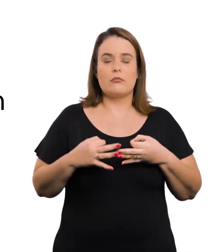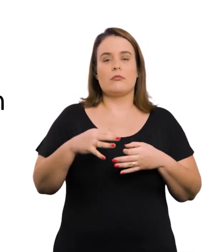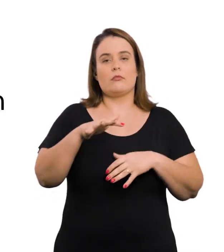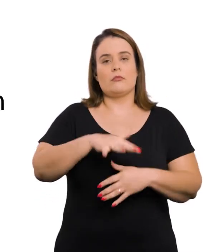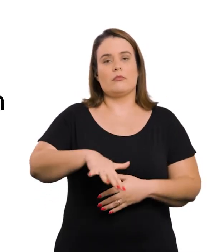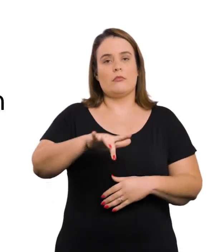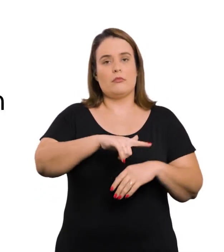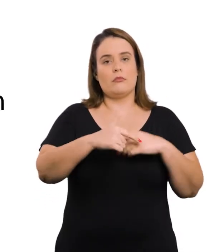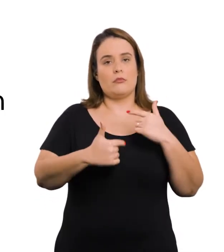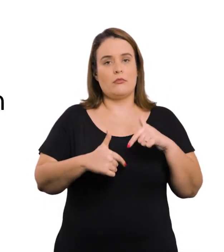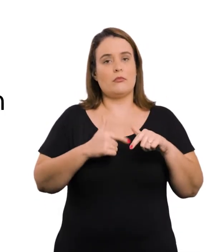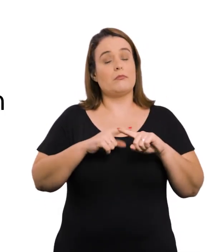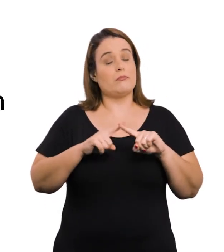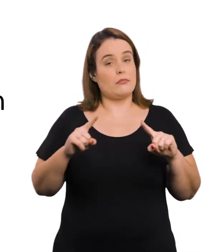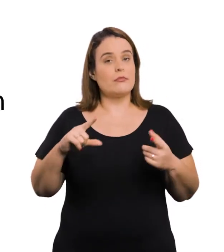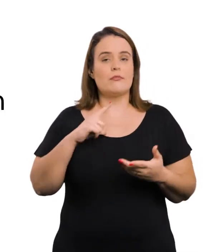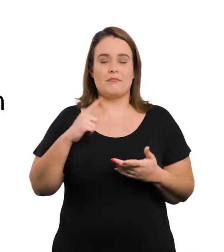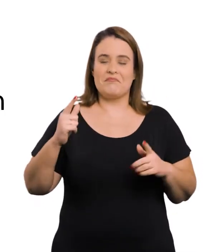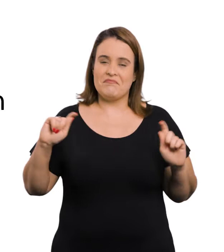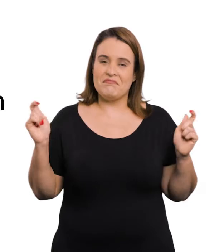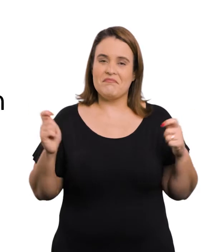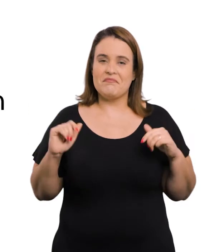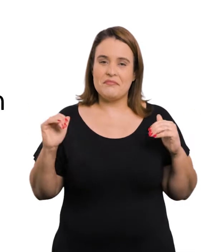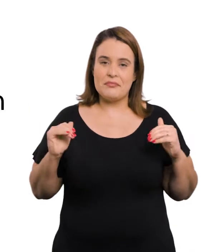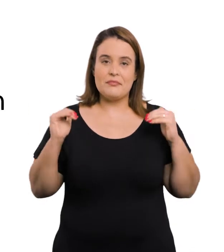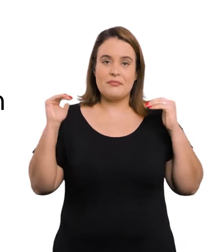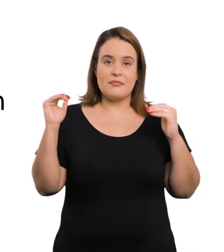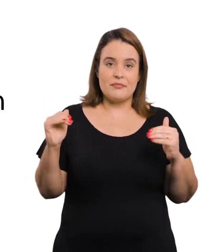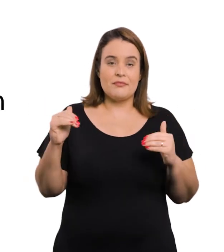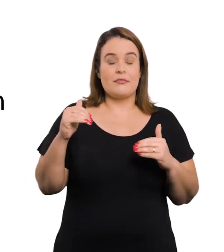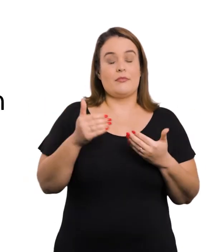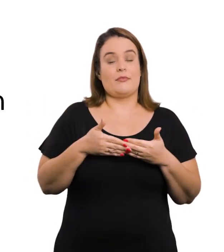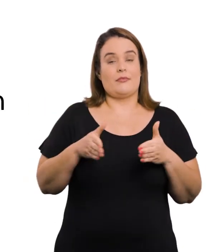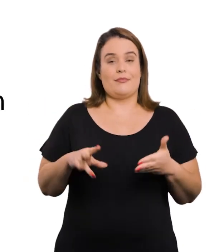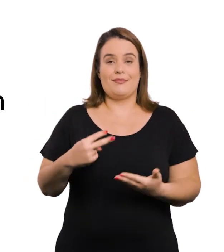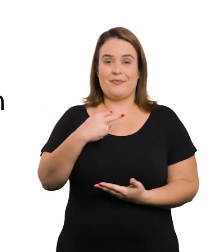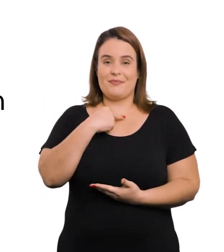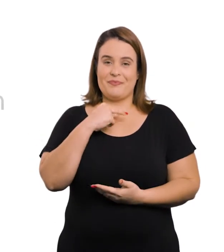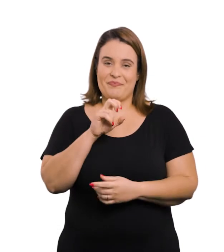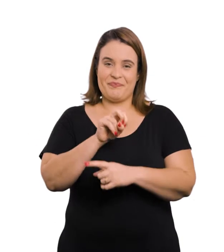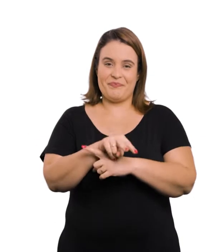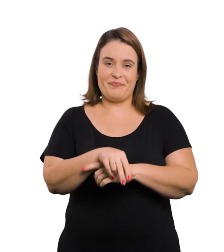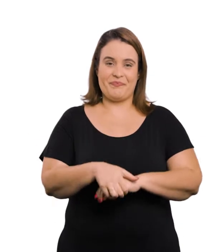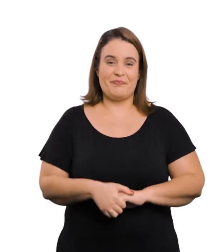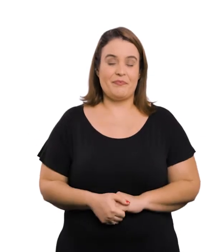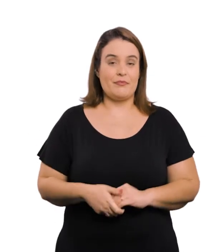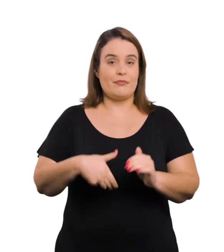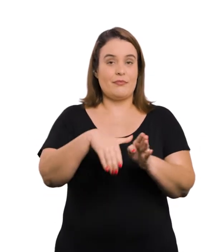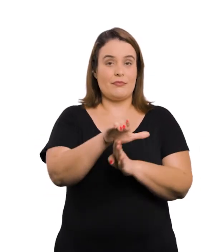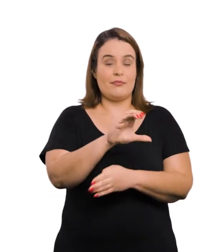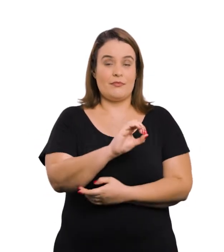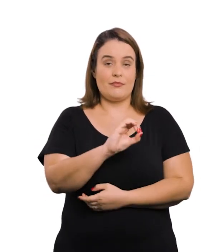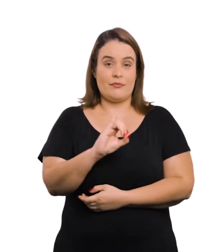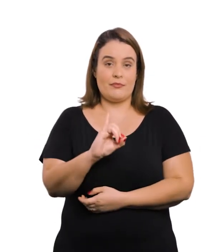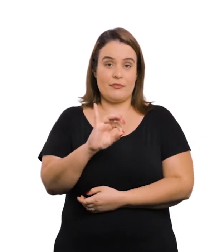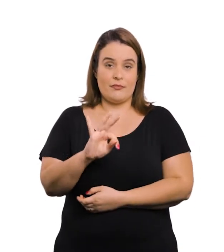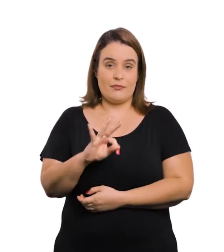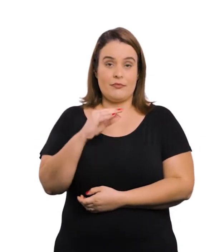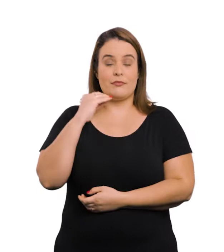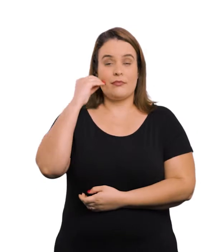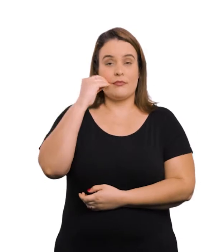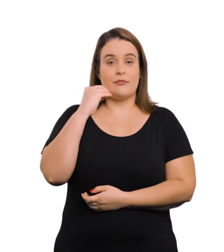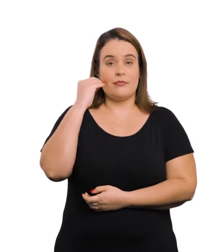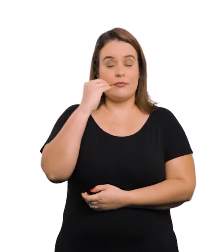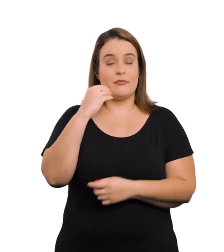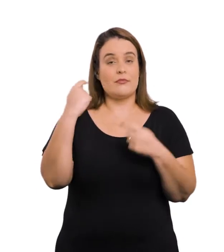no mercado de trabalho, mas possuem potencialidades para ocupar as vagas abertas. Conforme recomendações da OIT,